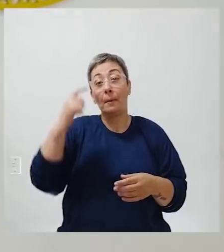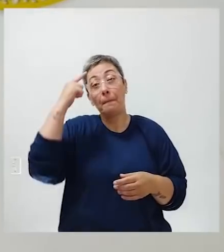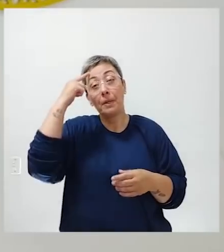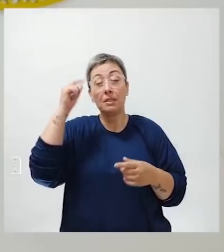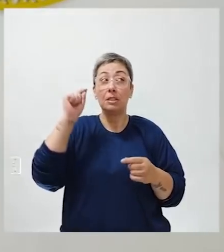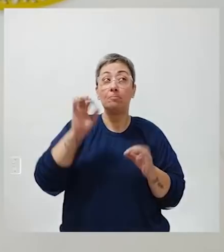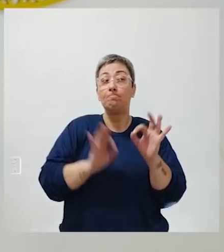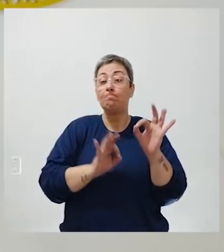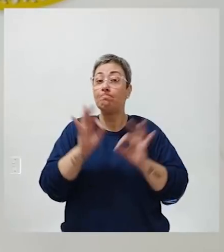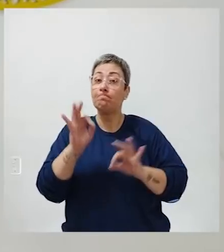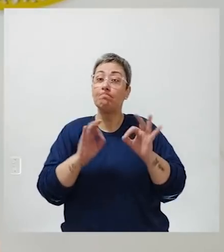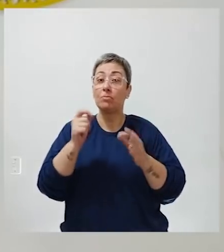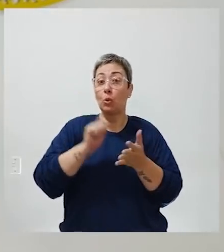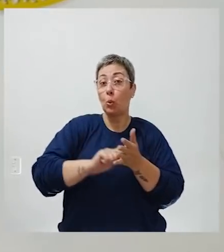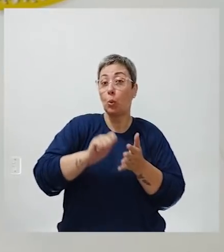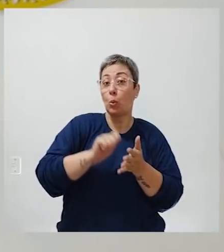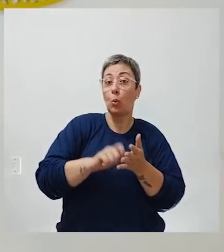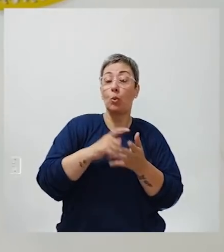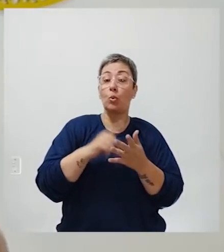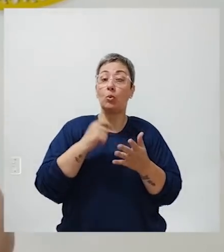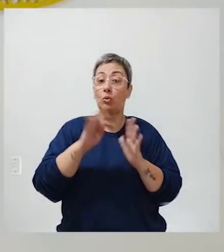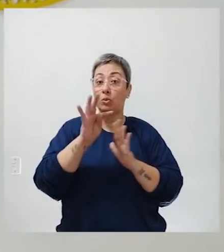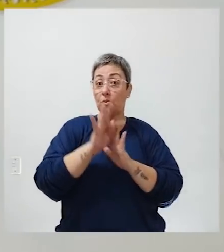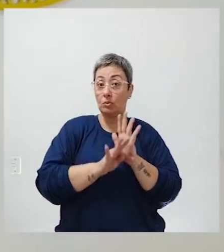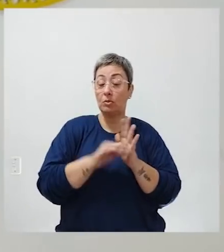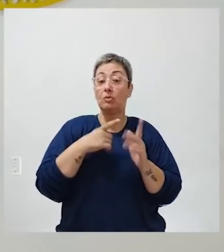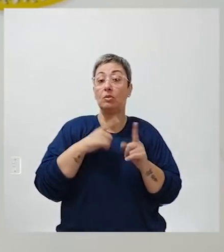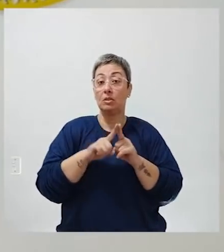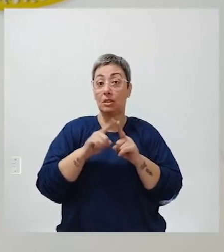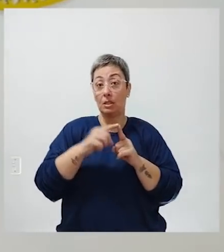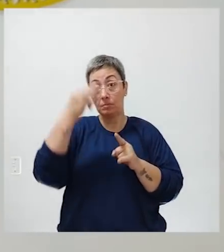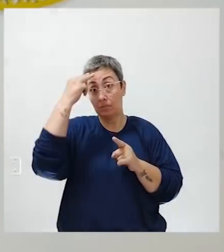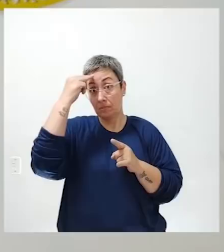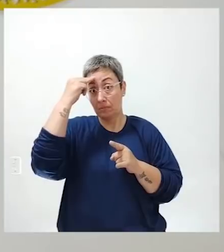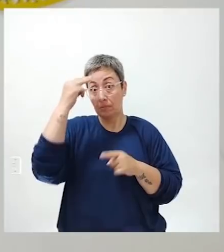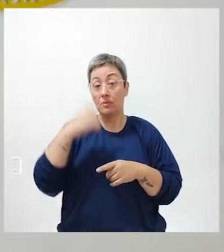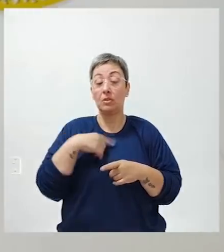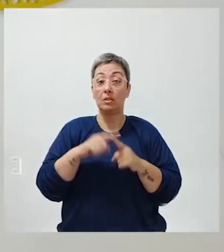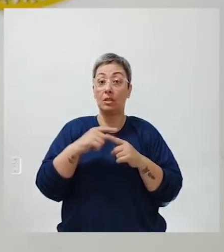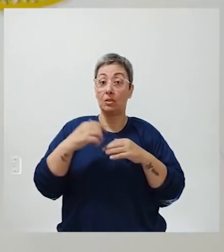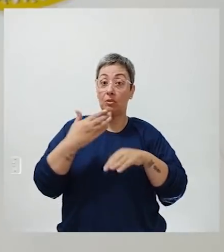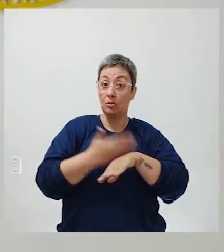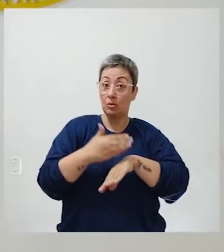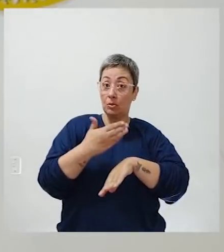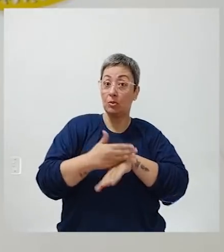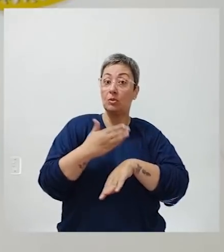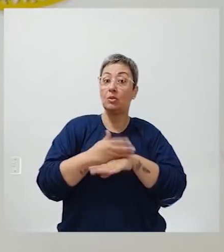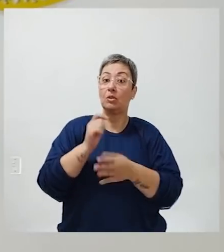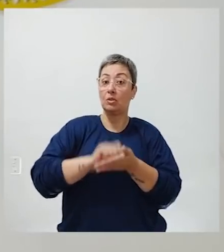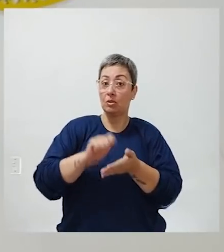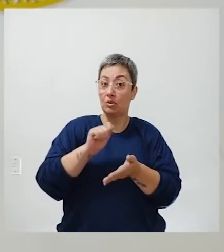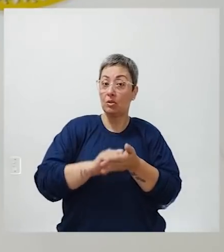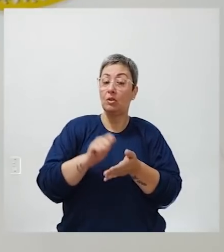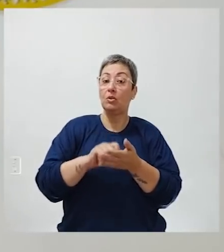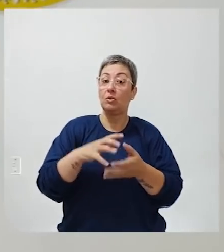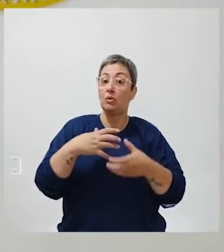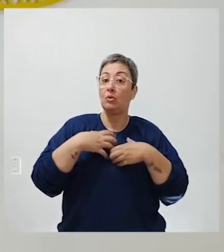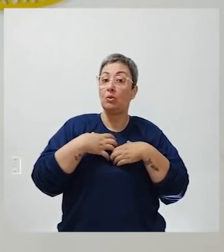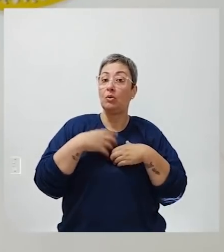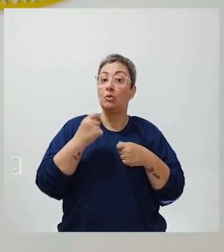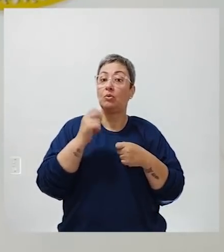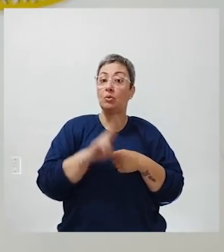em soluções para escrever os textos que estão em sua memória. Exercitando a escrita dessa